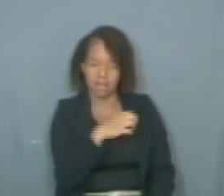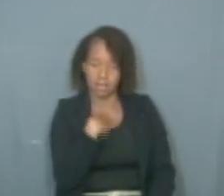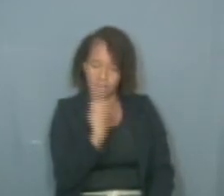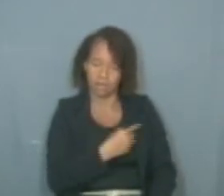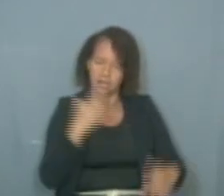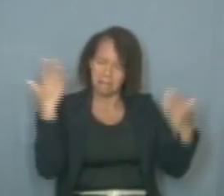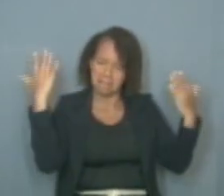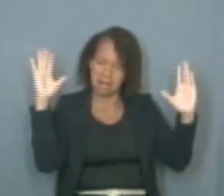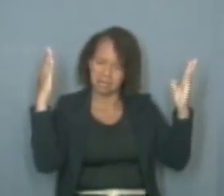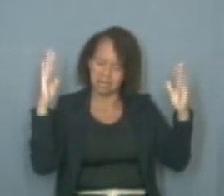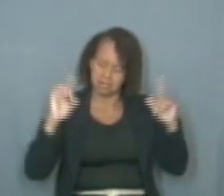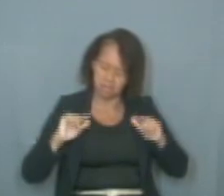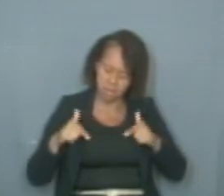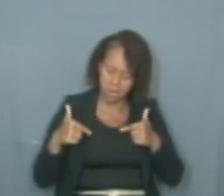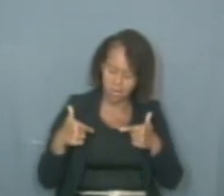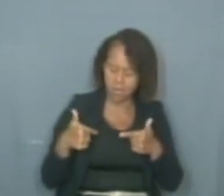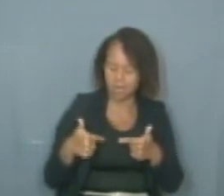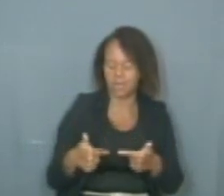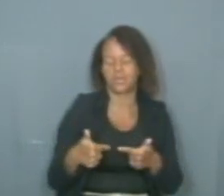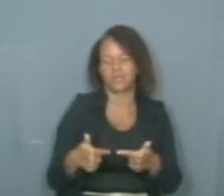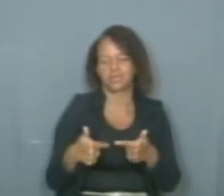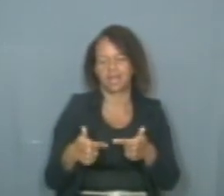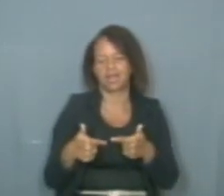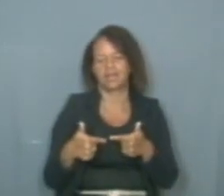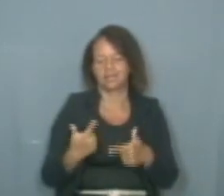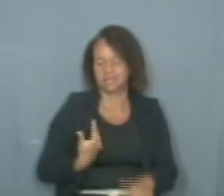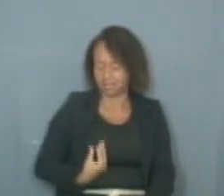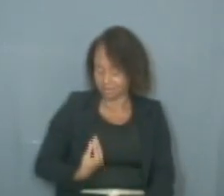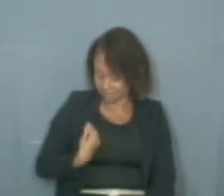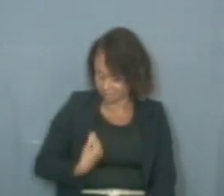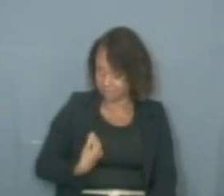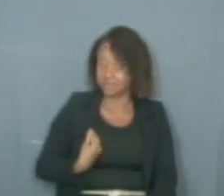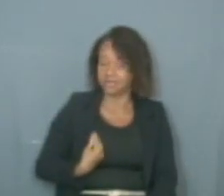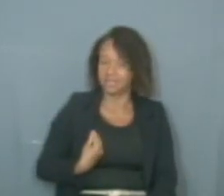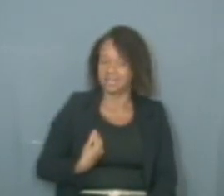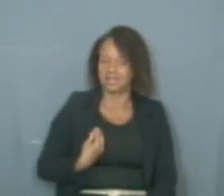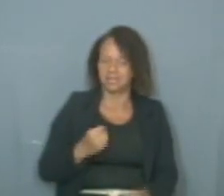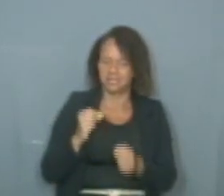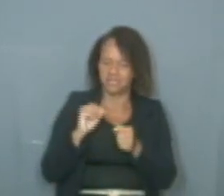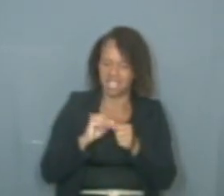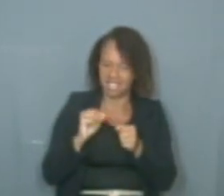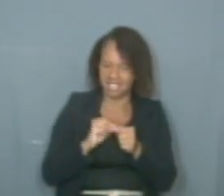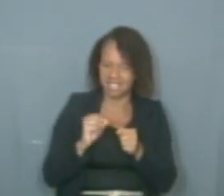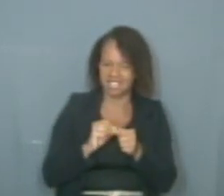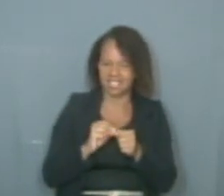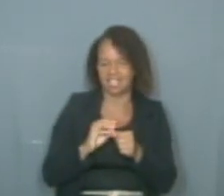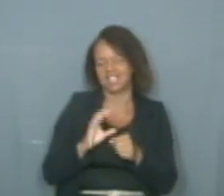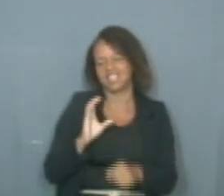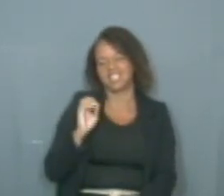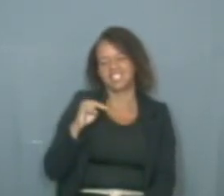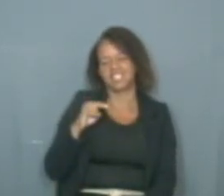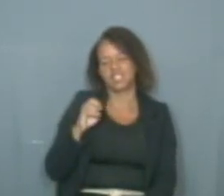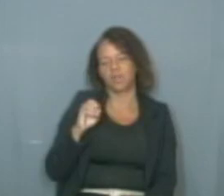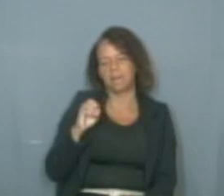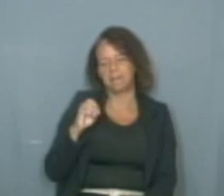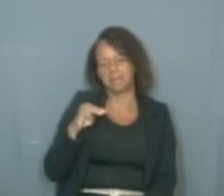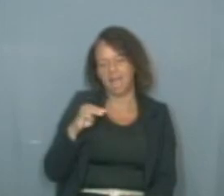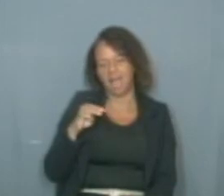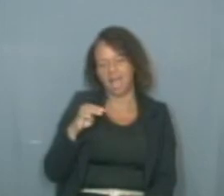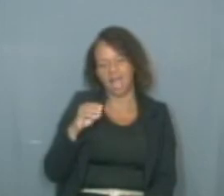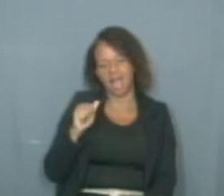aplaudimos sua luta, seu viver e seu fazer cinematográfico.